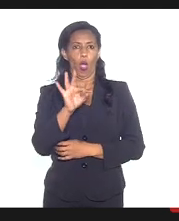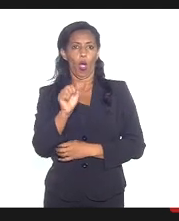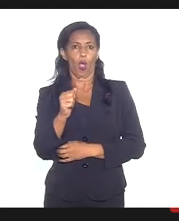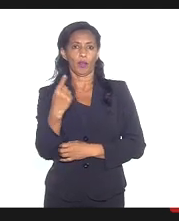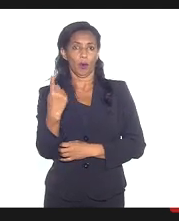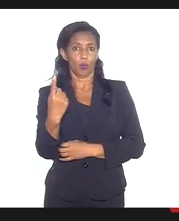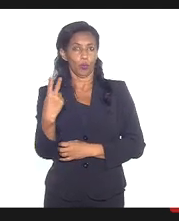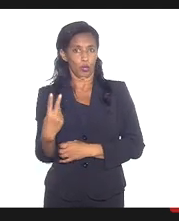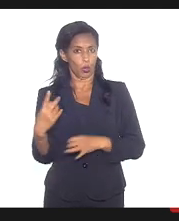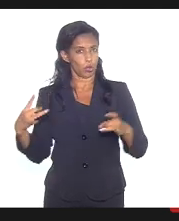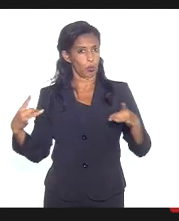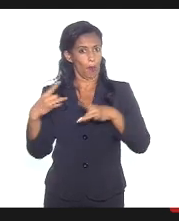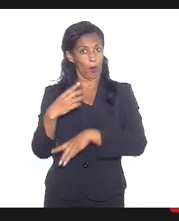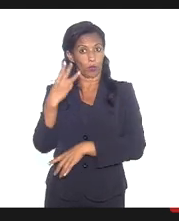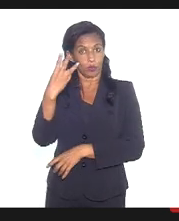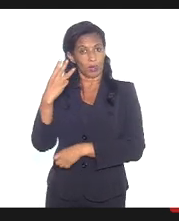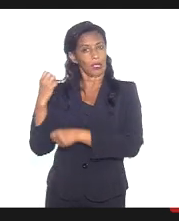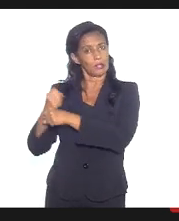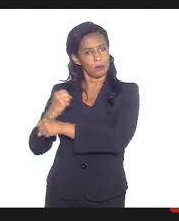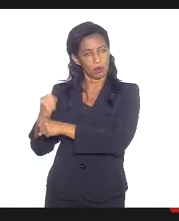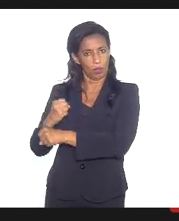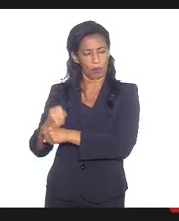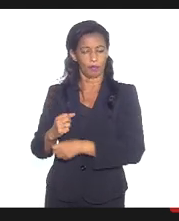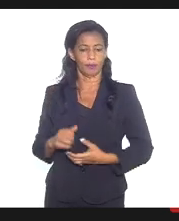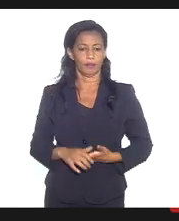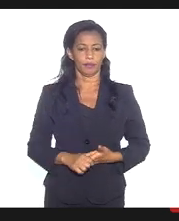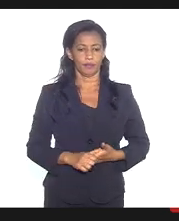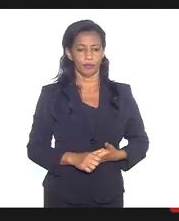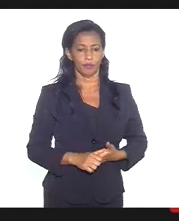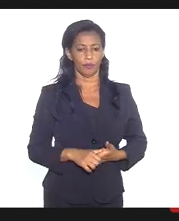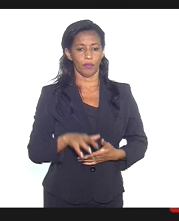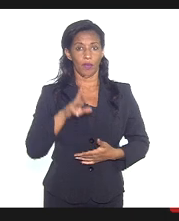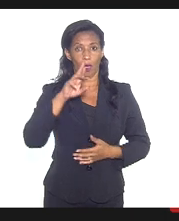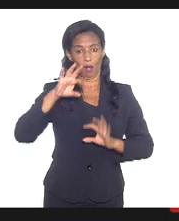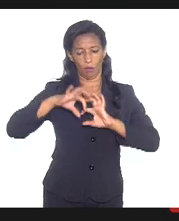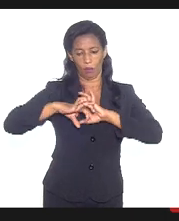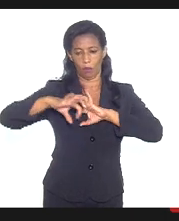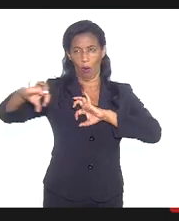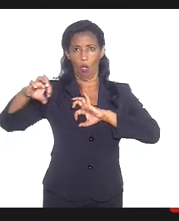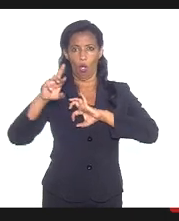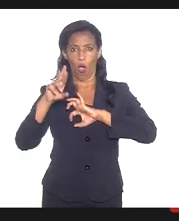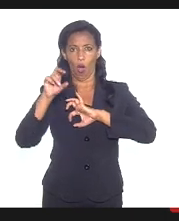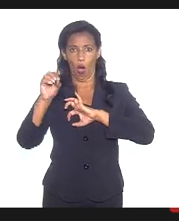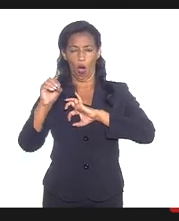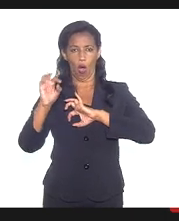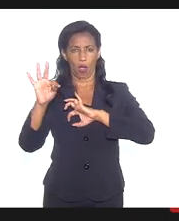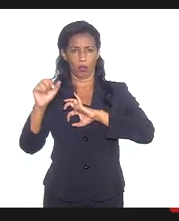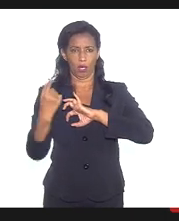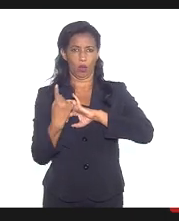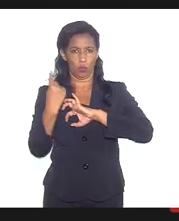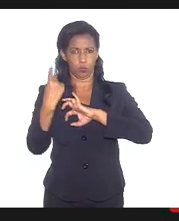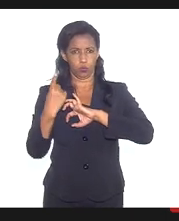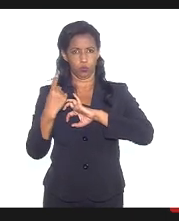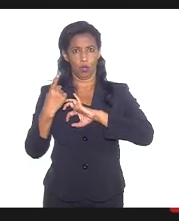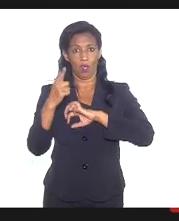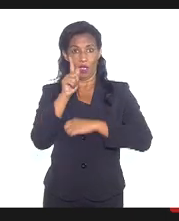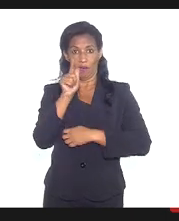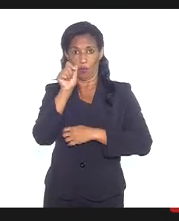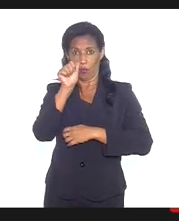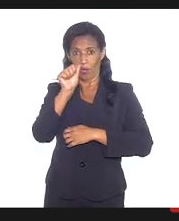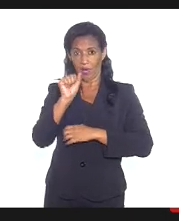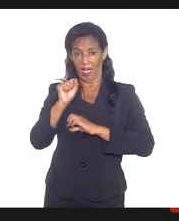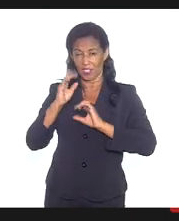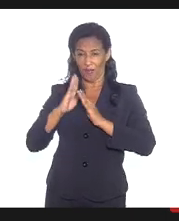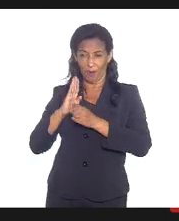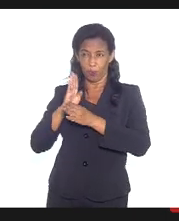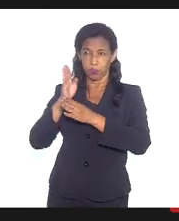Rota 3 terminando a construção, tá? A Rota 1 vai levar esse gás até